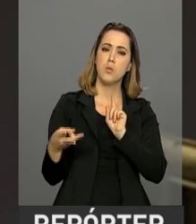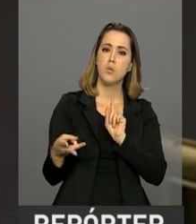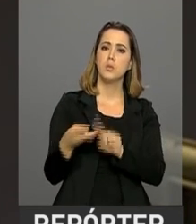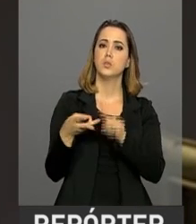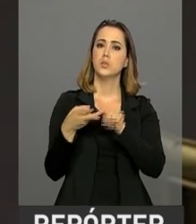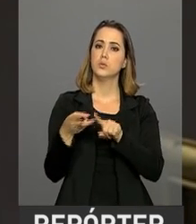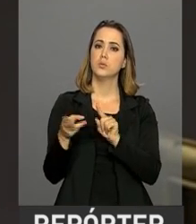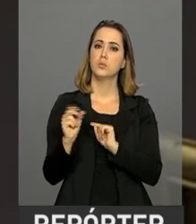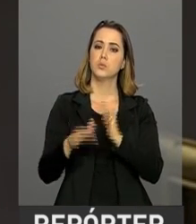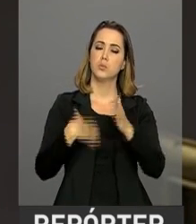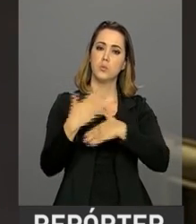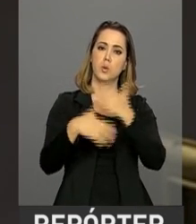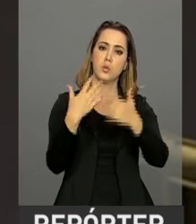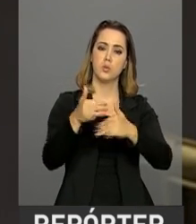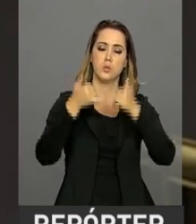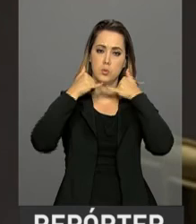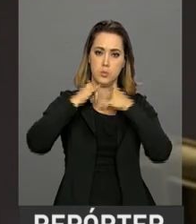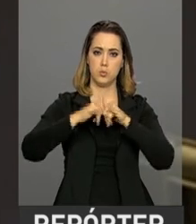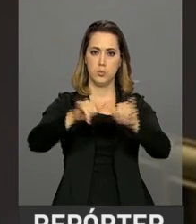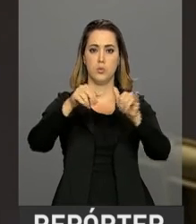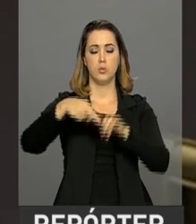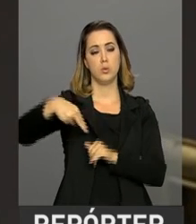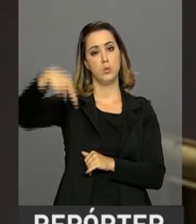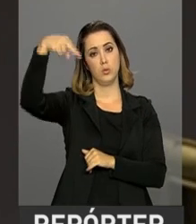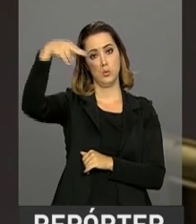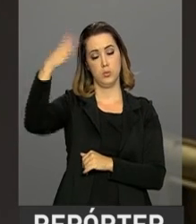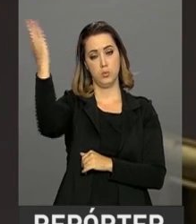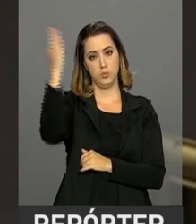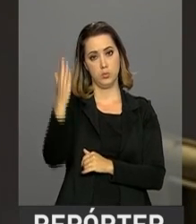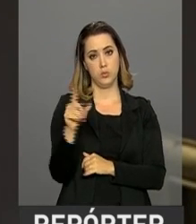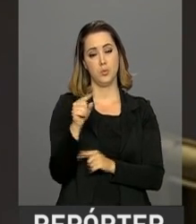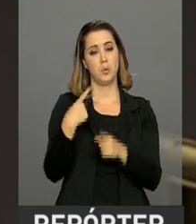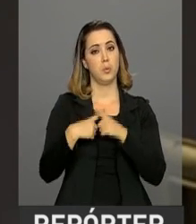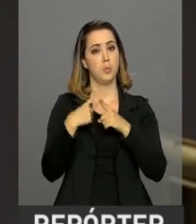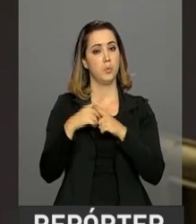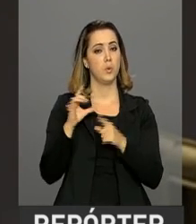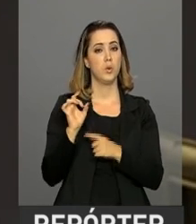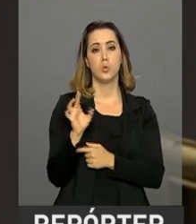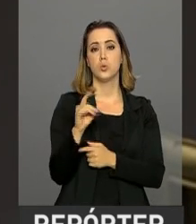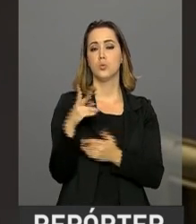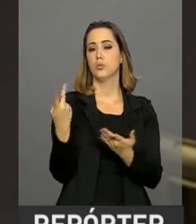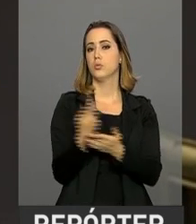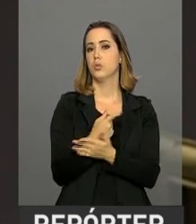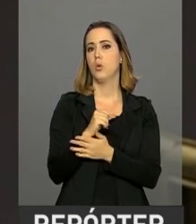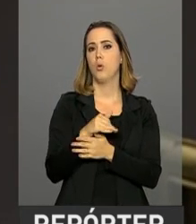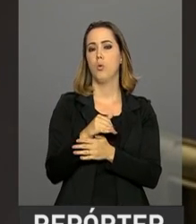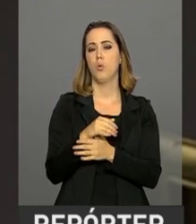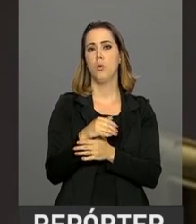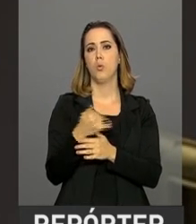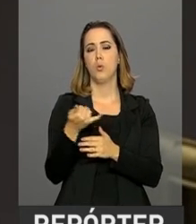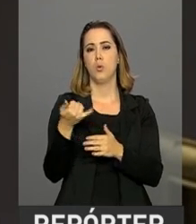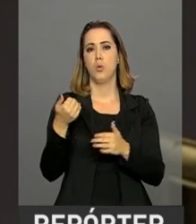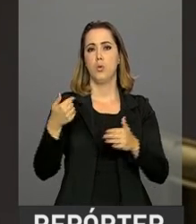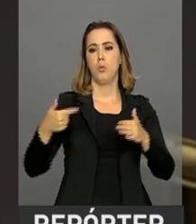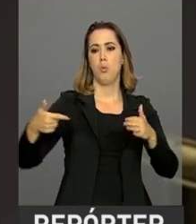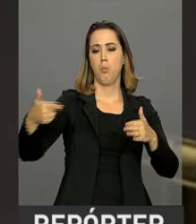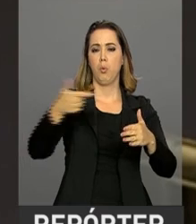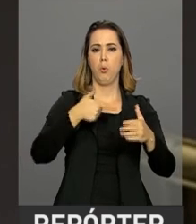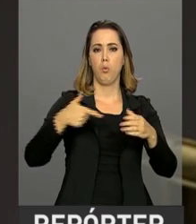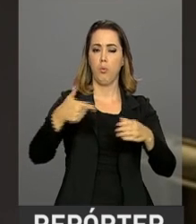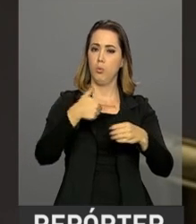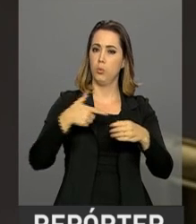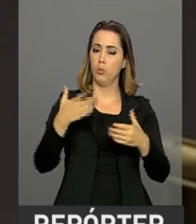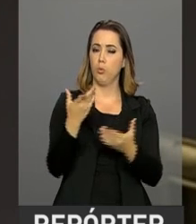importantíssima, é custear a geração de energia elétrica no norte do Brasil, que ela é basicamente feita com motores a óleo diesel, que tem um custo muito